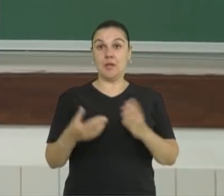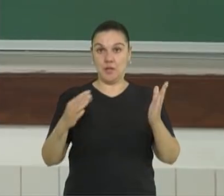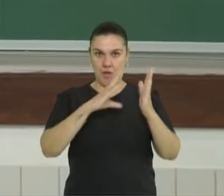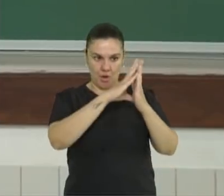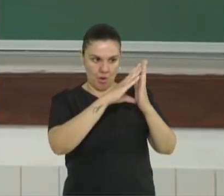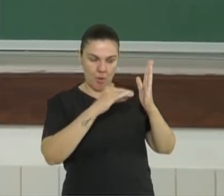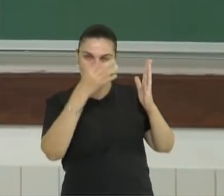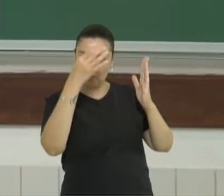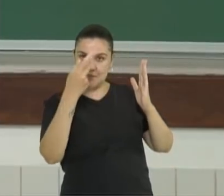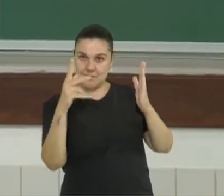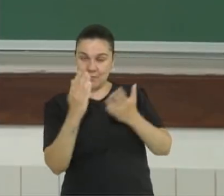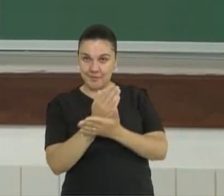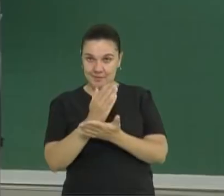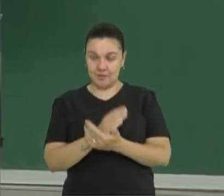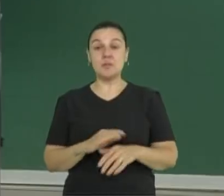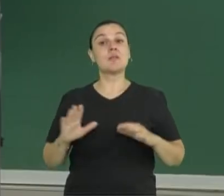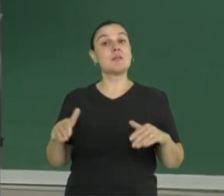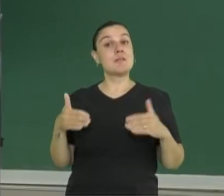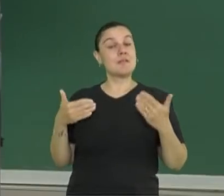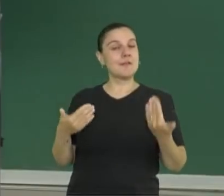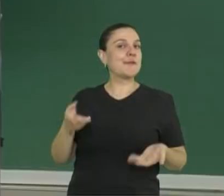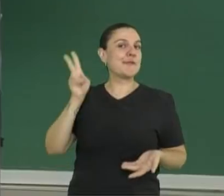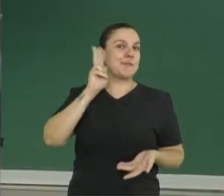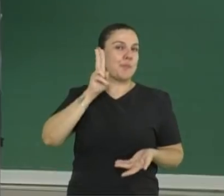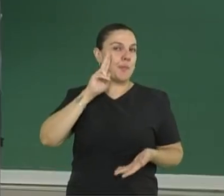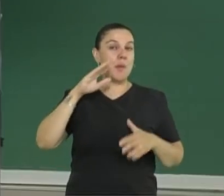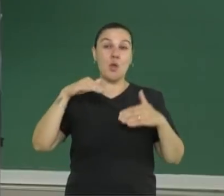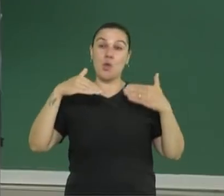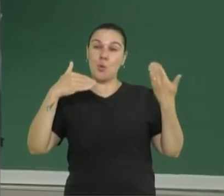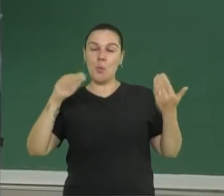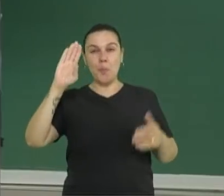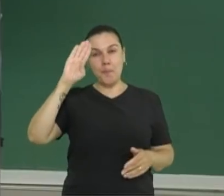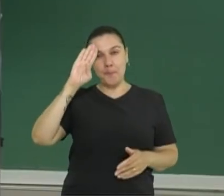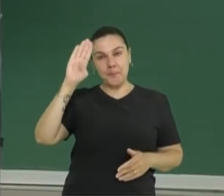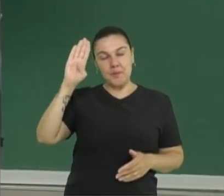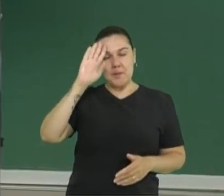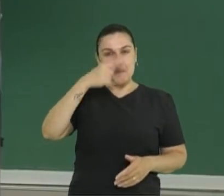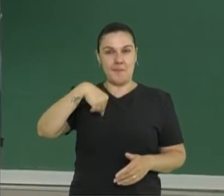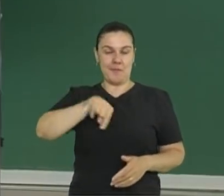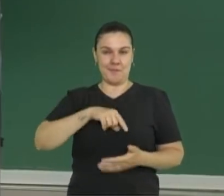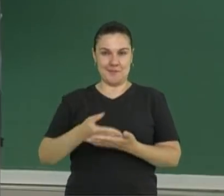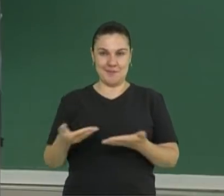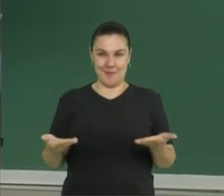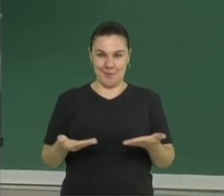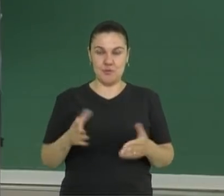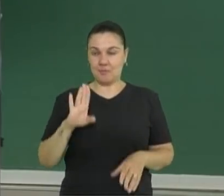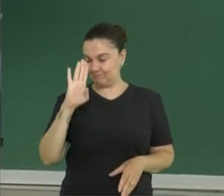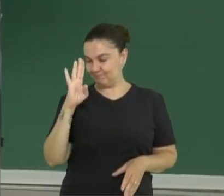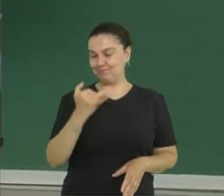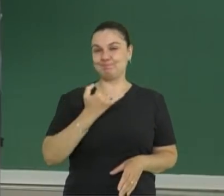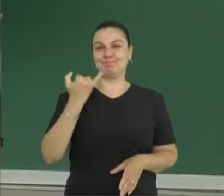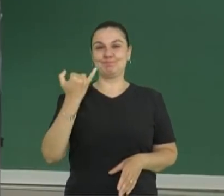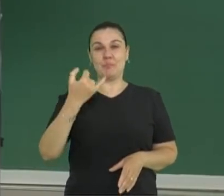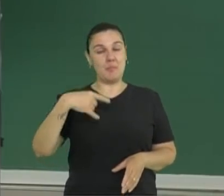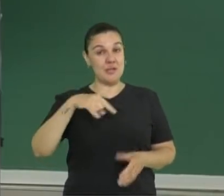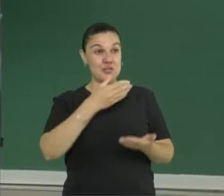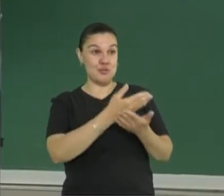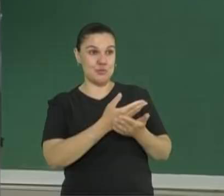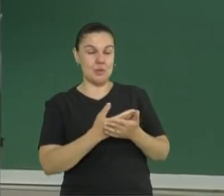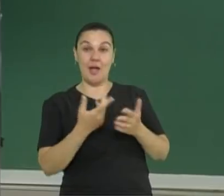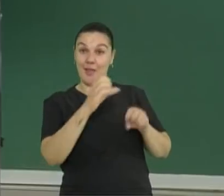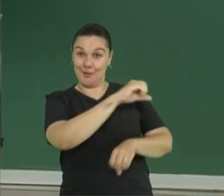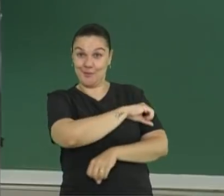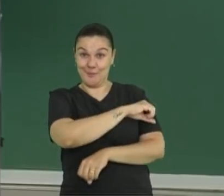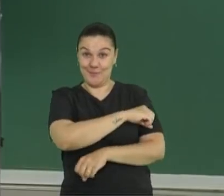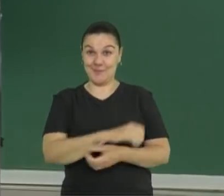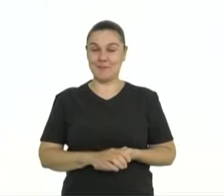Copiou certinho no seu caderno? Então vamos dar uma lembrada dos pontos principais da nossa aula de hoje, que é fundamental para o nosso estudo no 9º